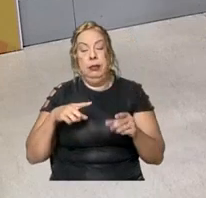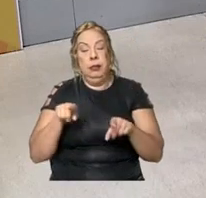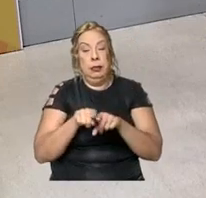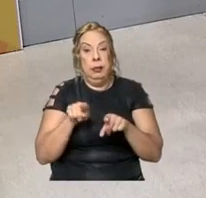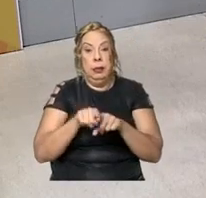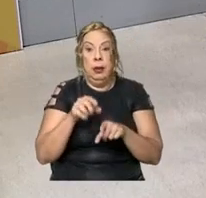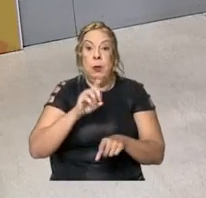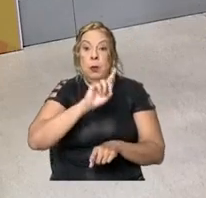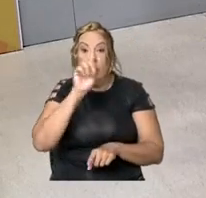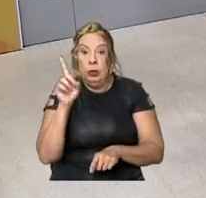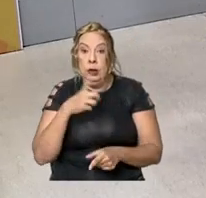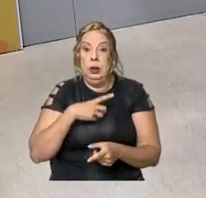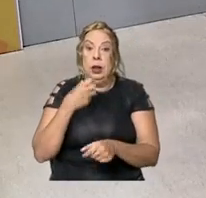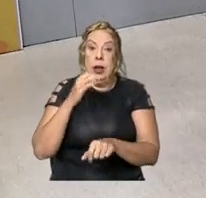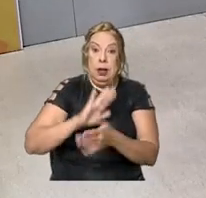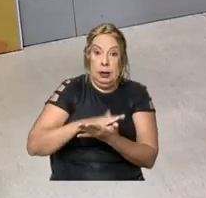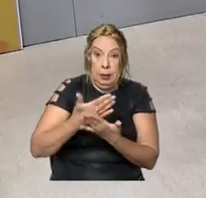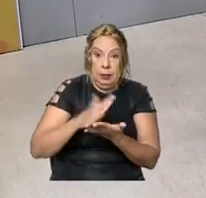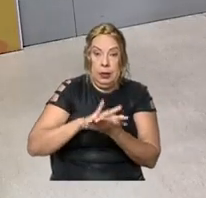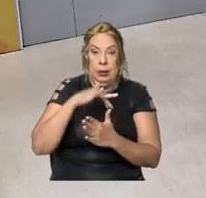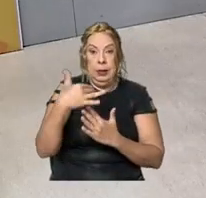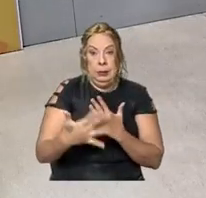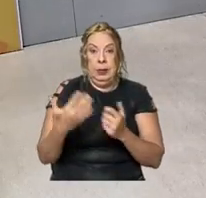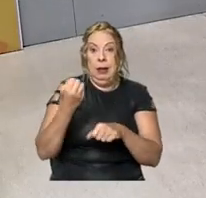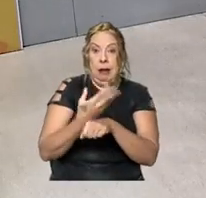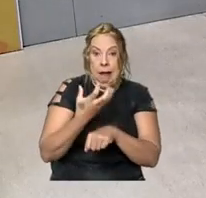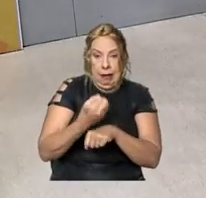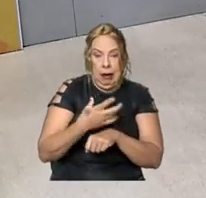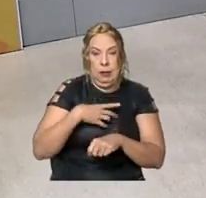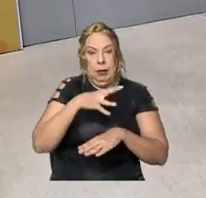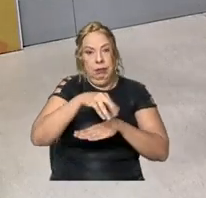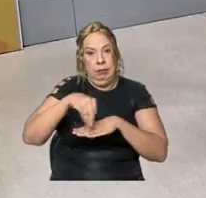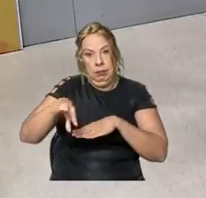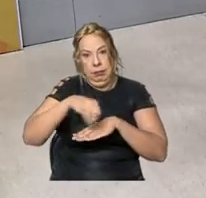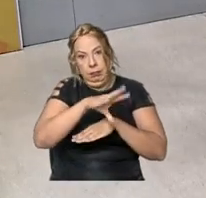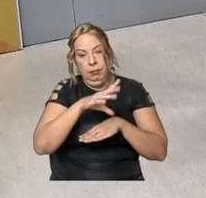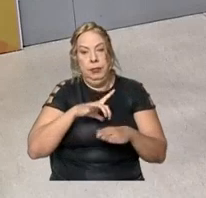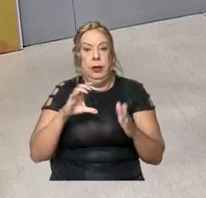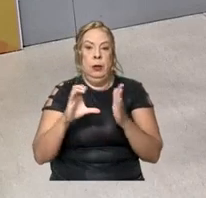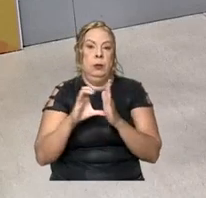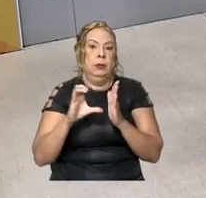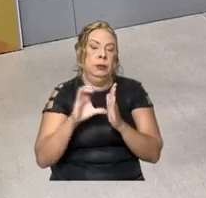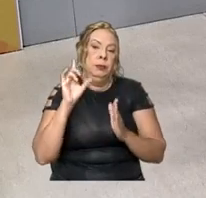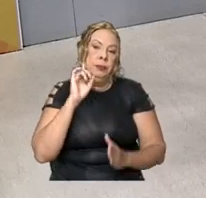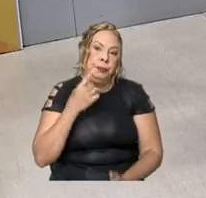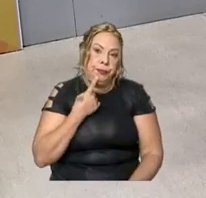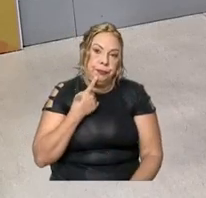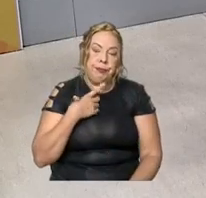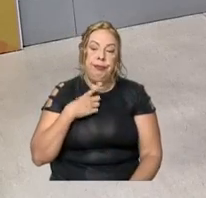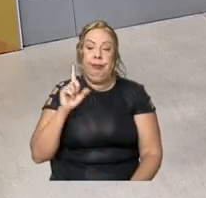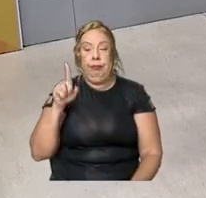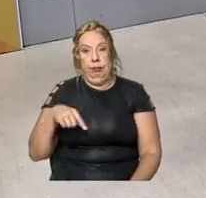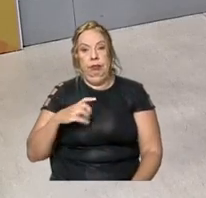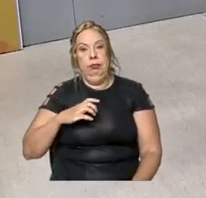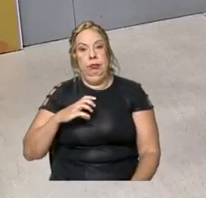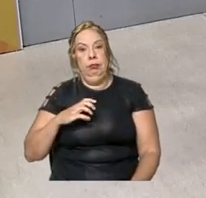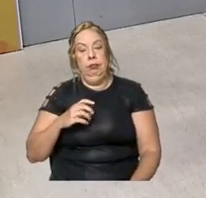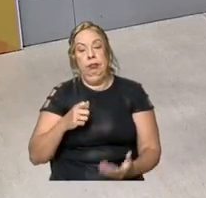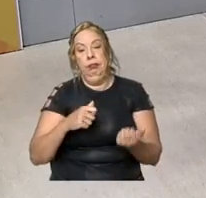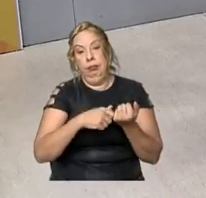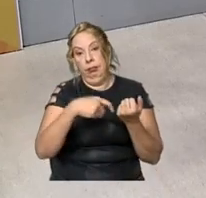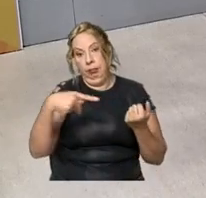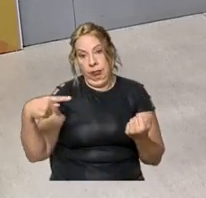garante a acessibilidade do nosso programa A Comunidade Surda. É isso aí. O Cajucap é um título de capitalização de modalidade filantrópica